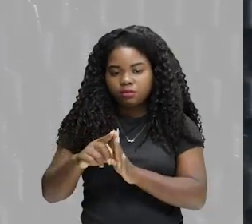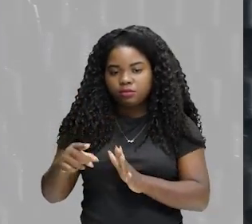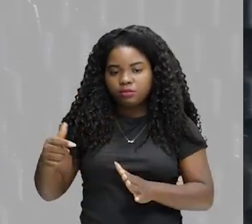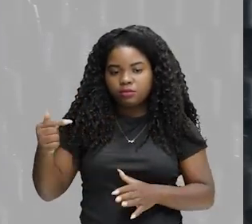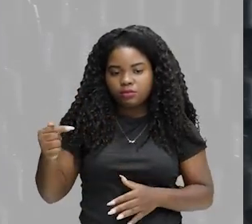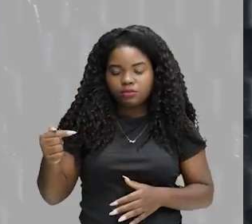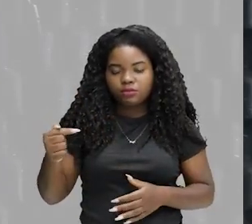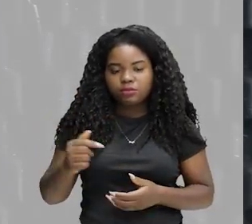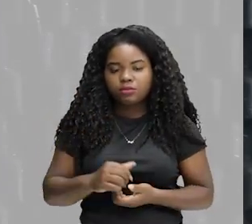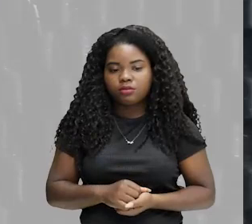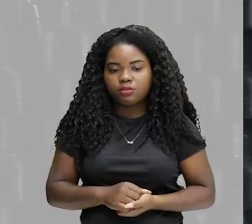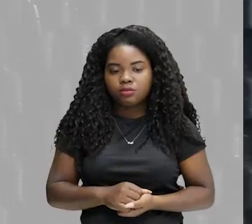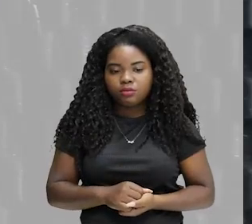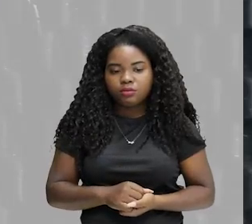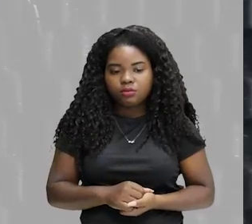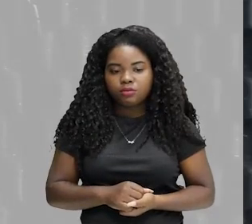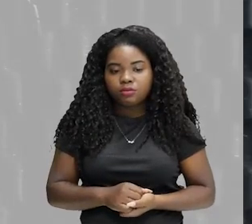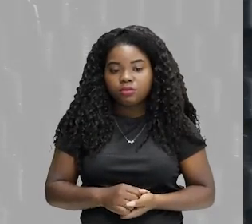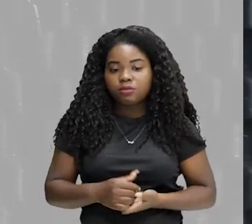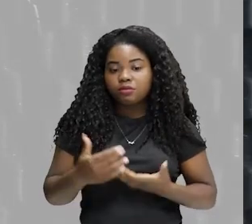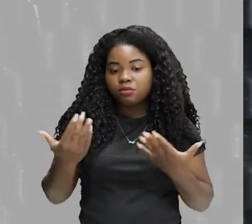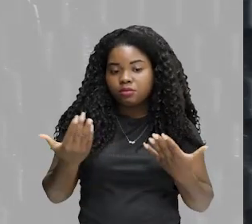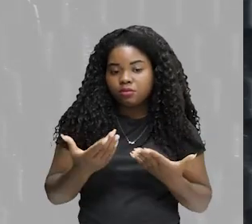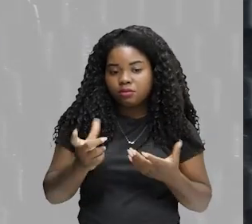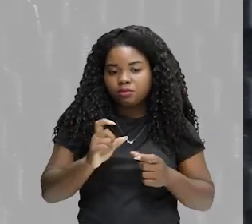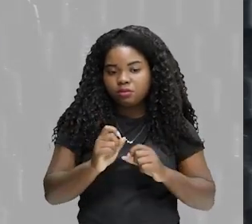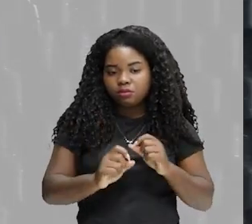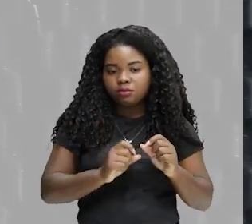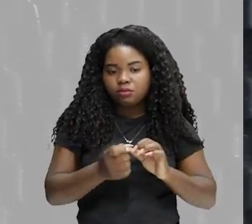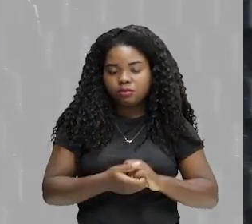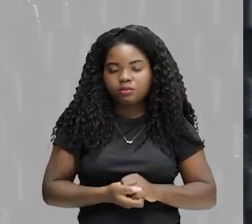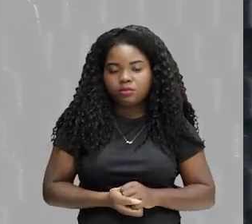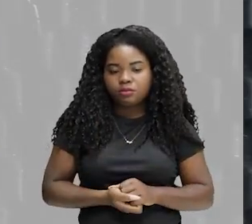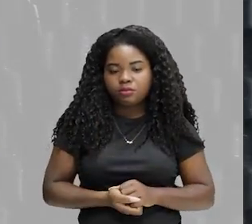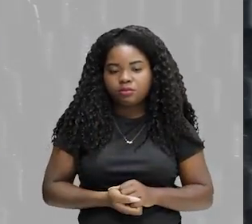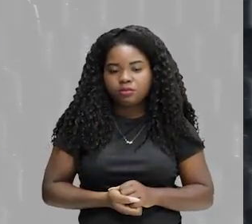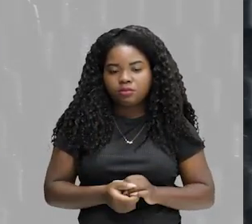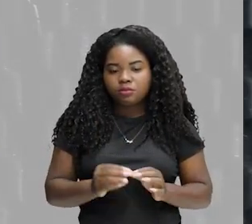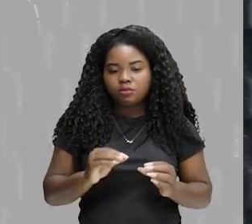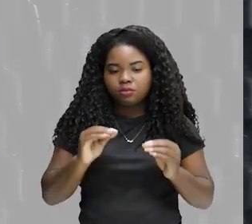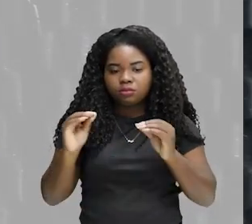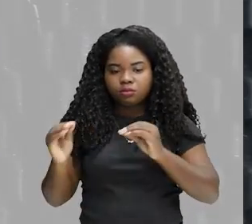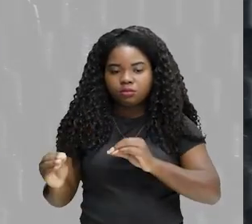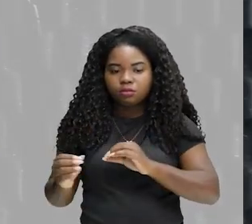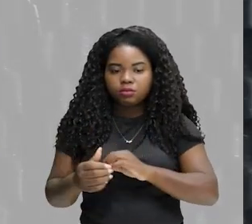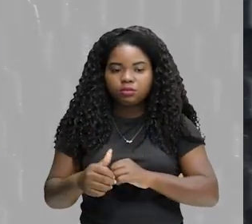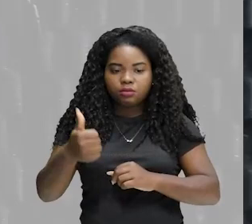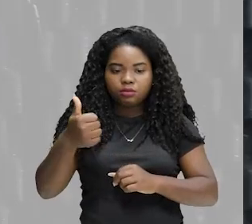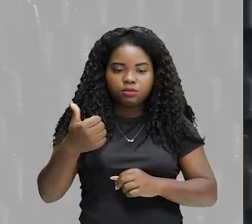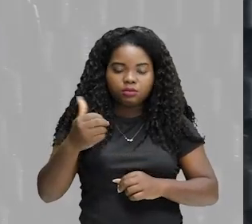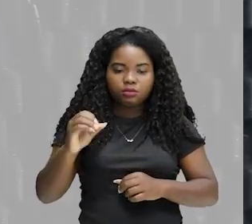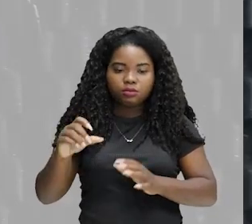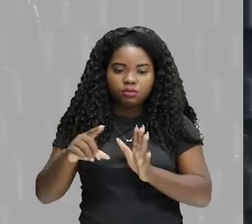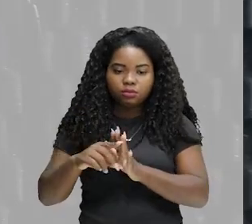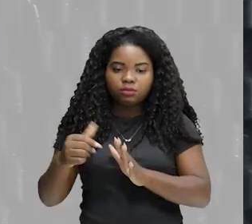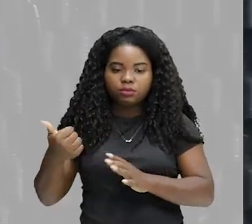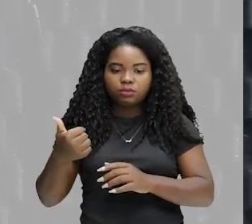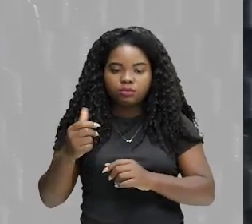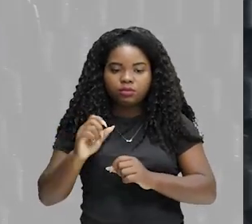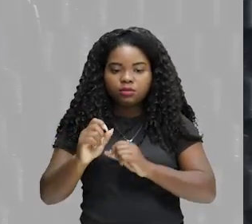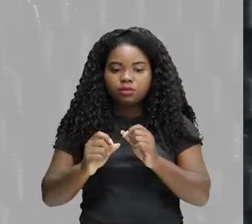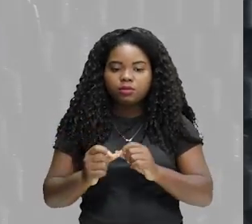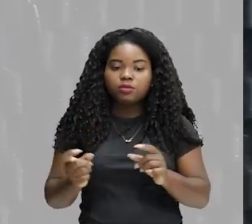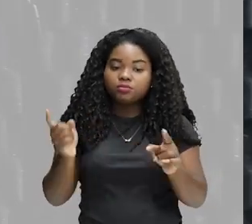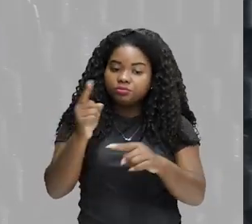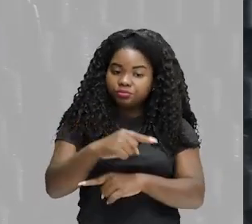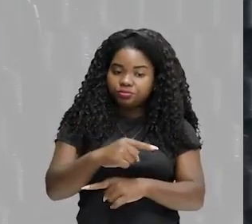fração. Gente, aqui nesse caso, eu já estou escrevendo, né, porque 1 sobre qualquer coisa é o inverso